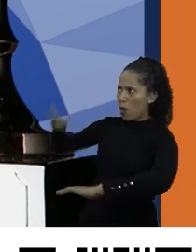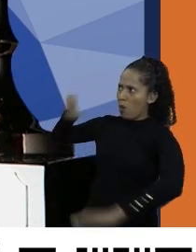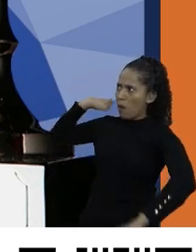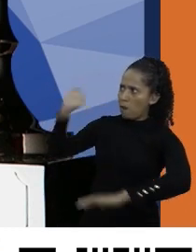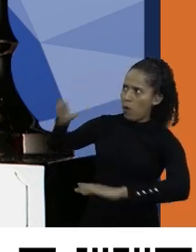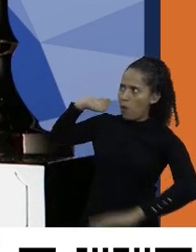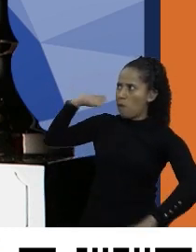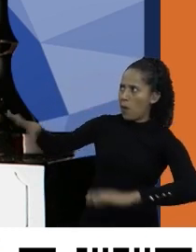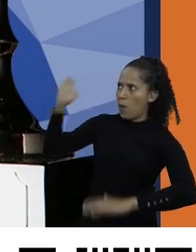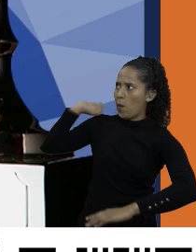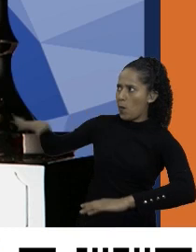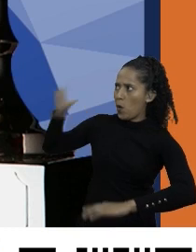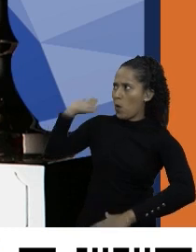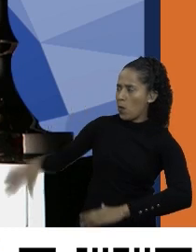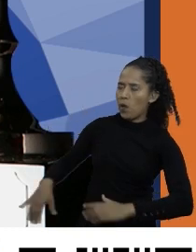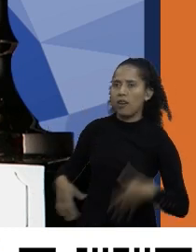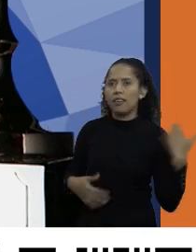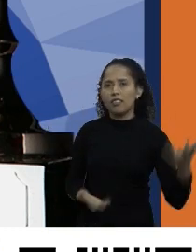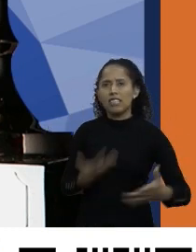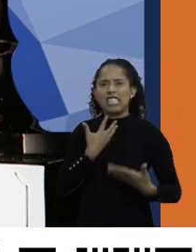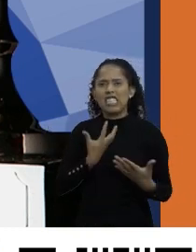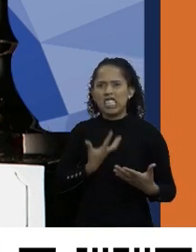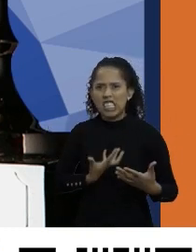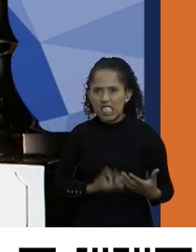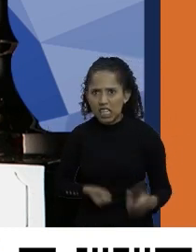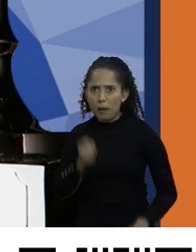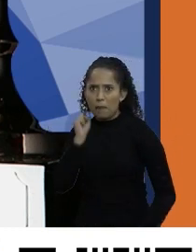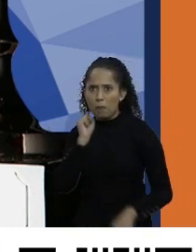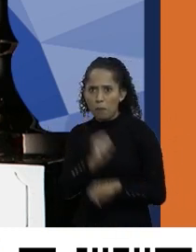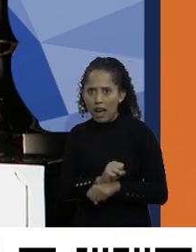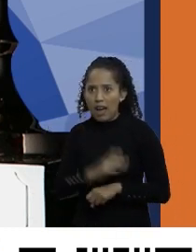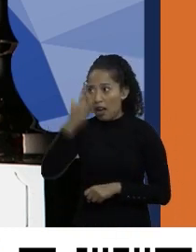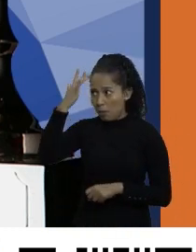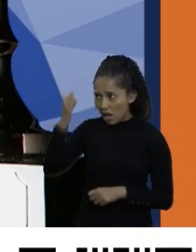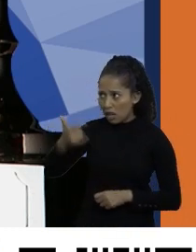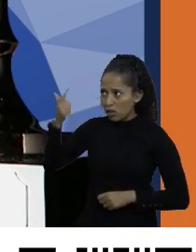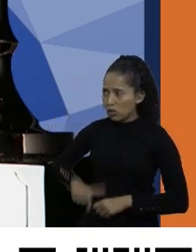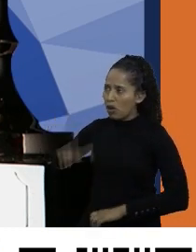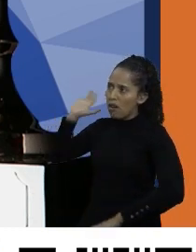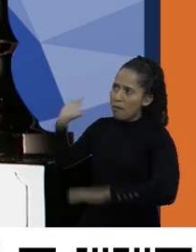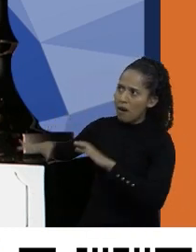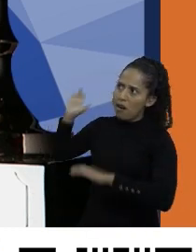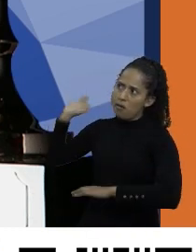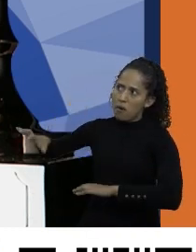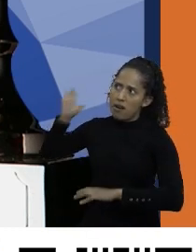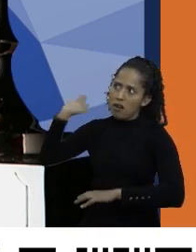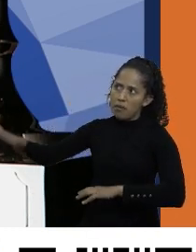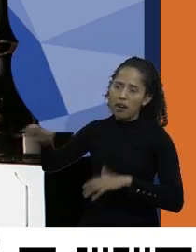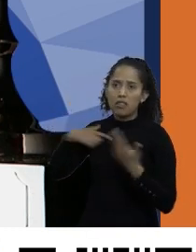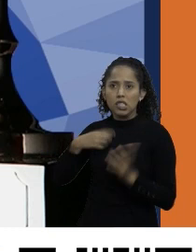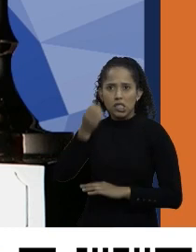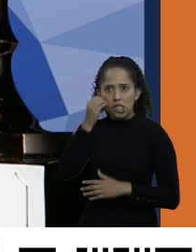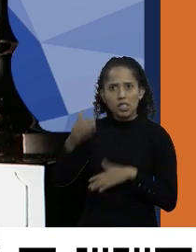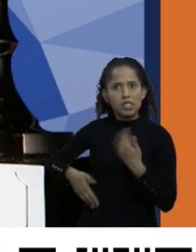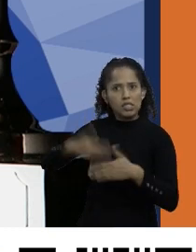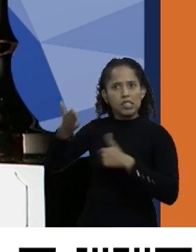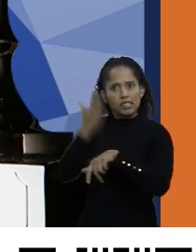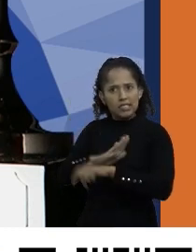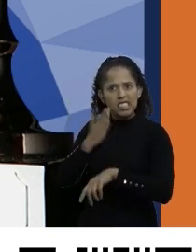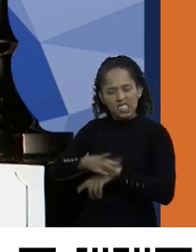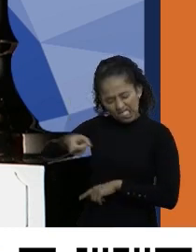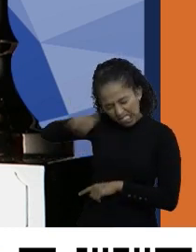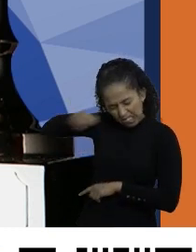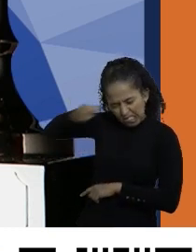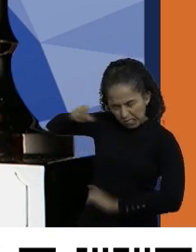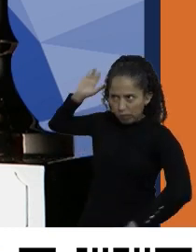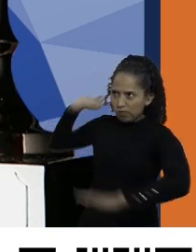parede. Quando você cansar, teu braço doer, você para. E no dia seguinte, você faz um pouquinho mais. E assim foi. Todos os